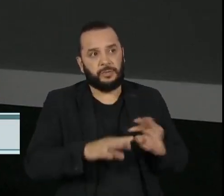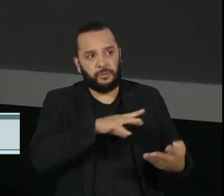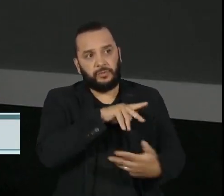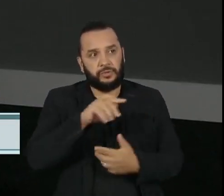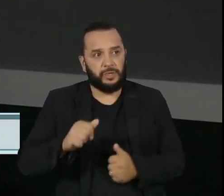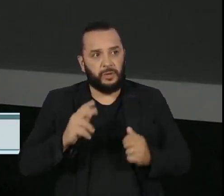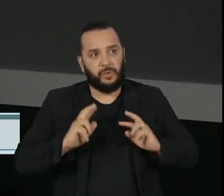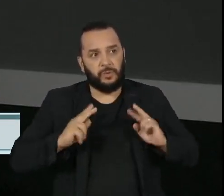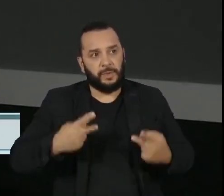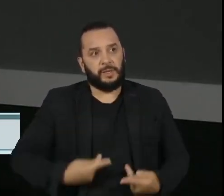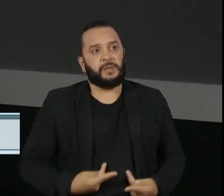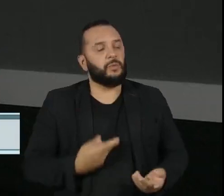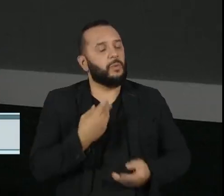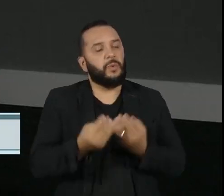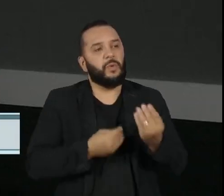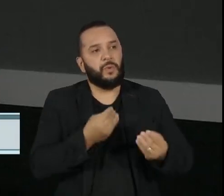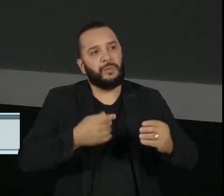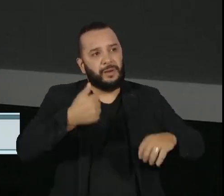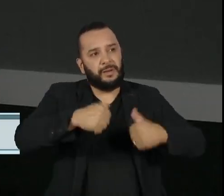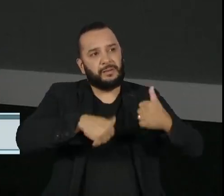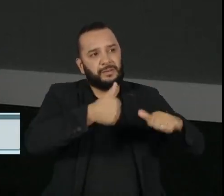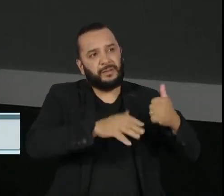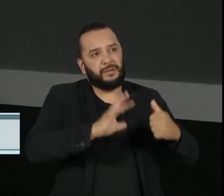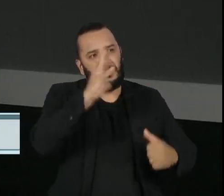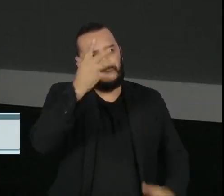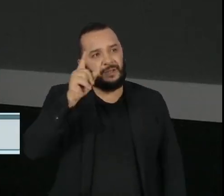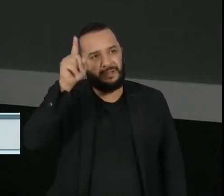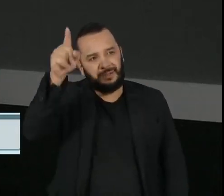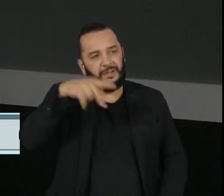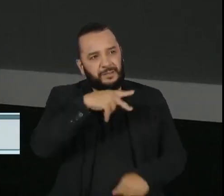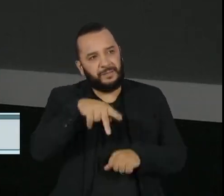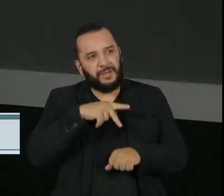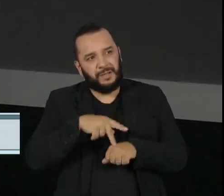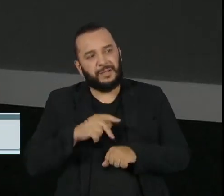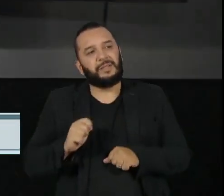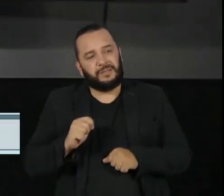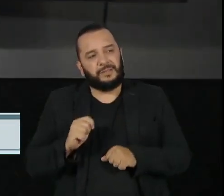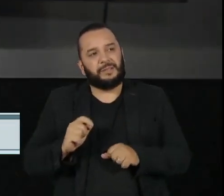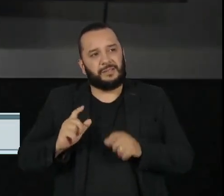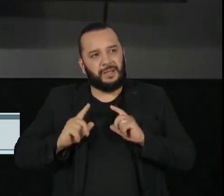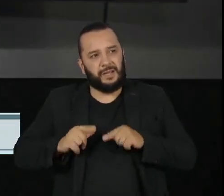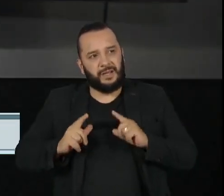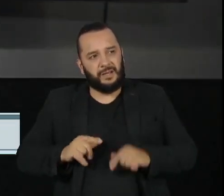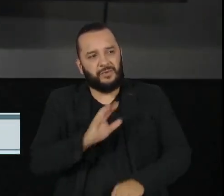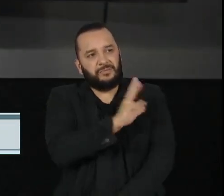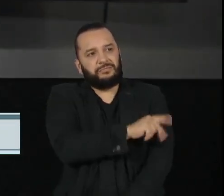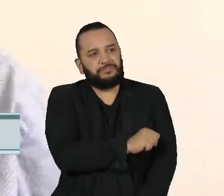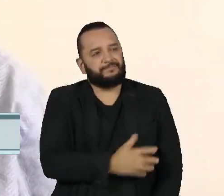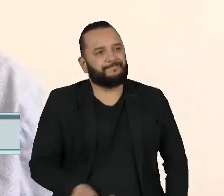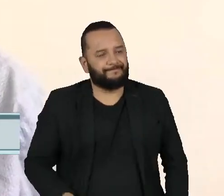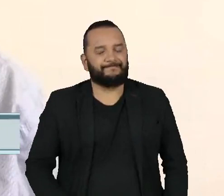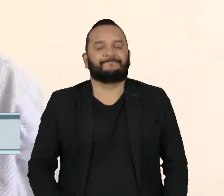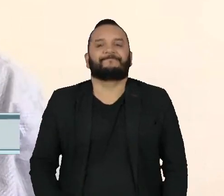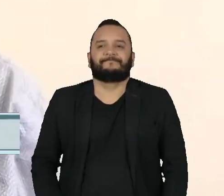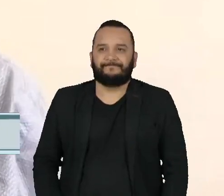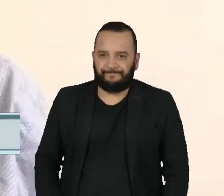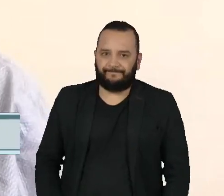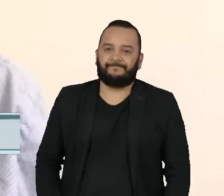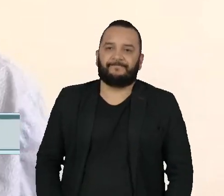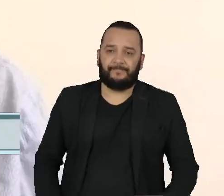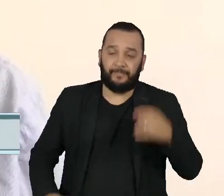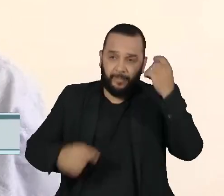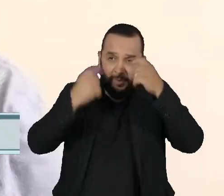possível analisar essa ação que acontece hoje naquela região? A principal preocupação hoje, do ponto de vista do